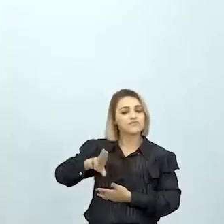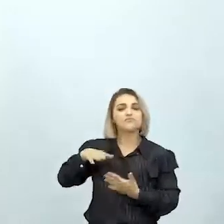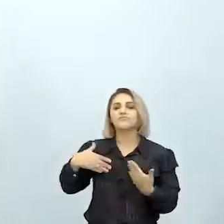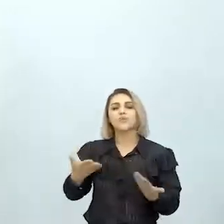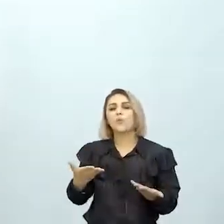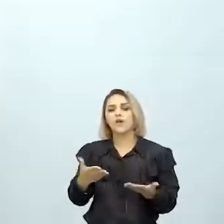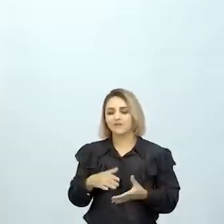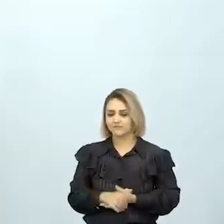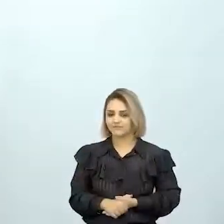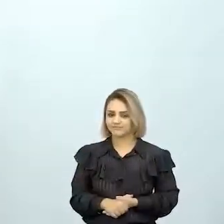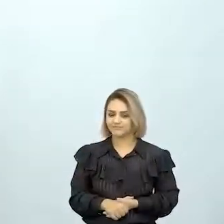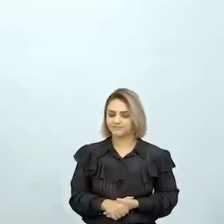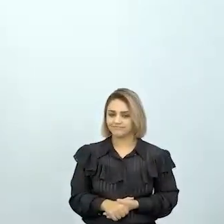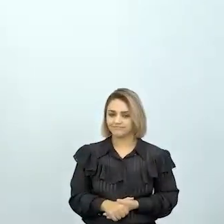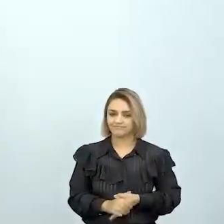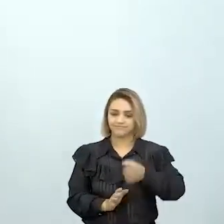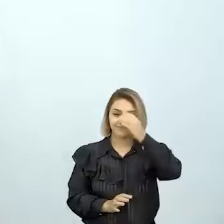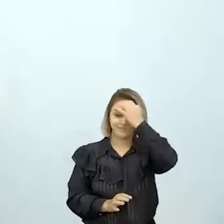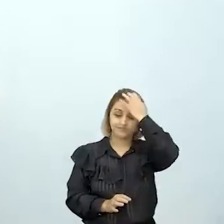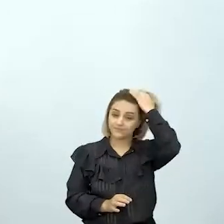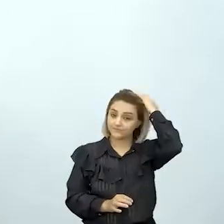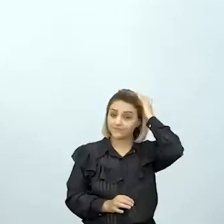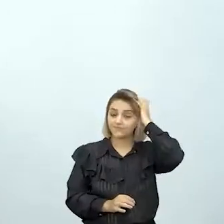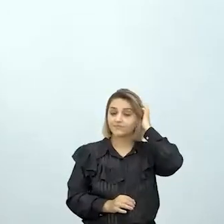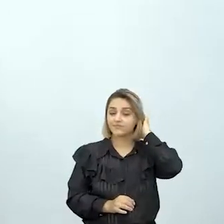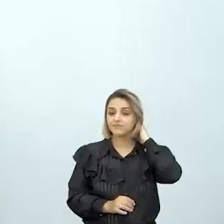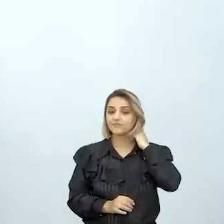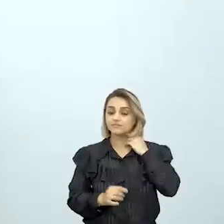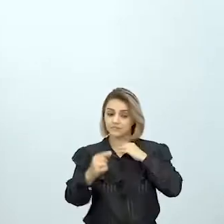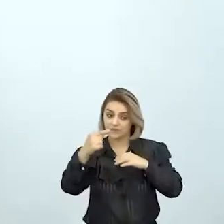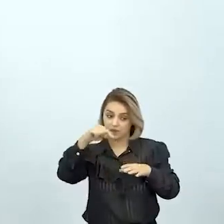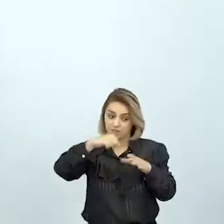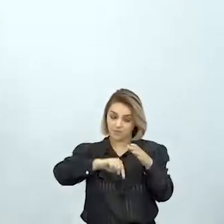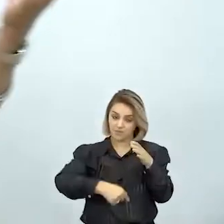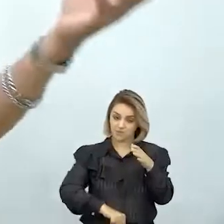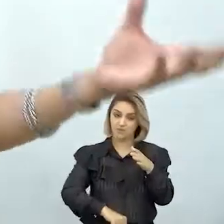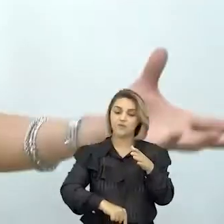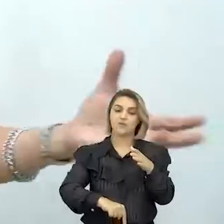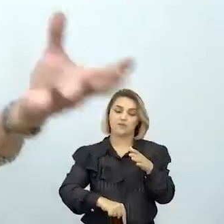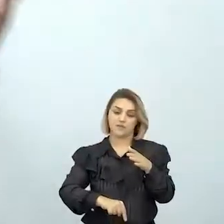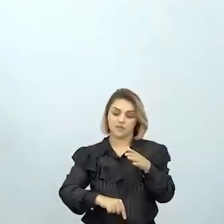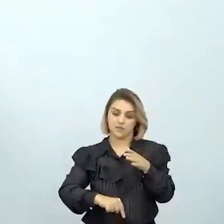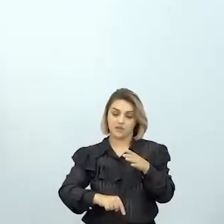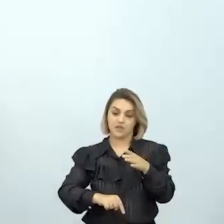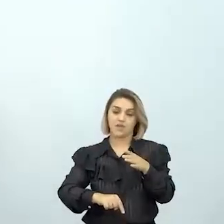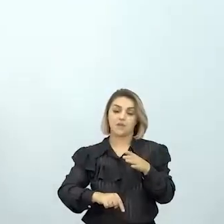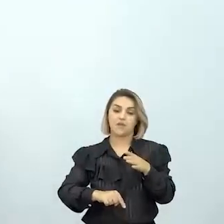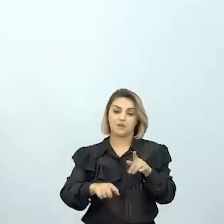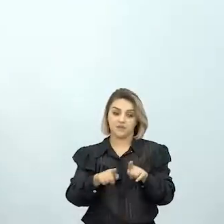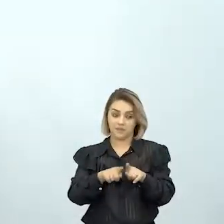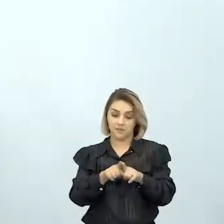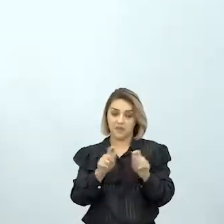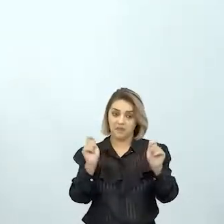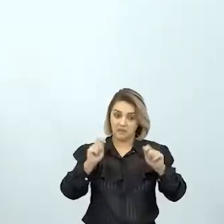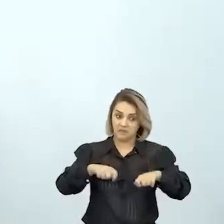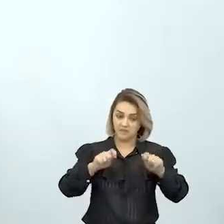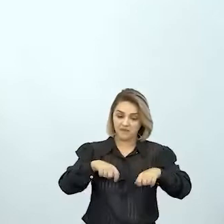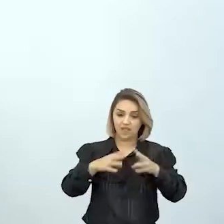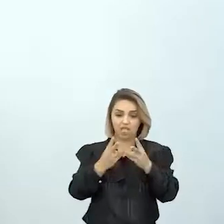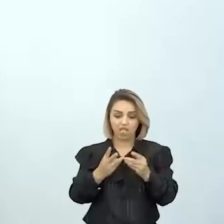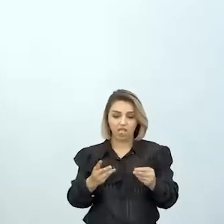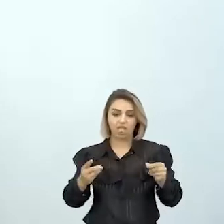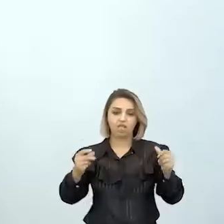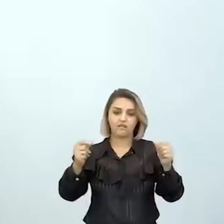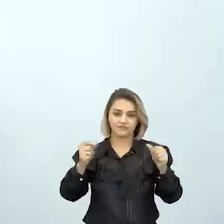essas propriedades? Né? Nós vemos a tensão superficial, nós vemos a capacidade dela provocar dissolução,